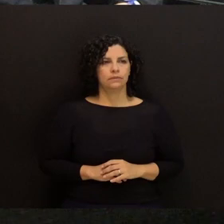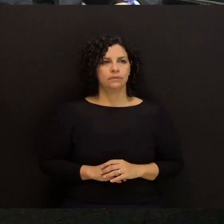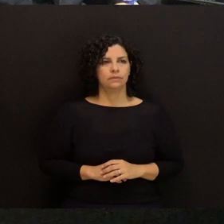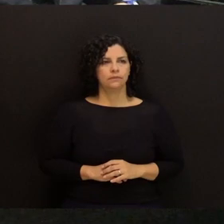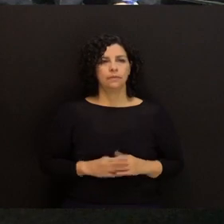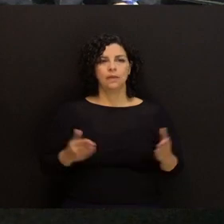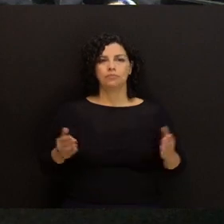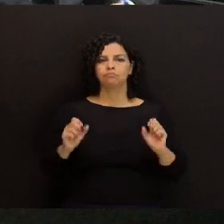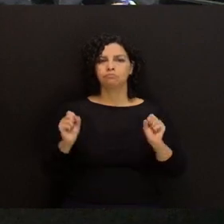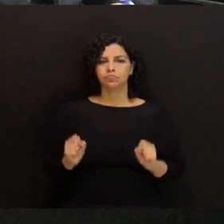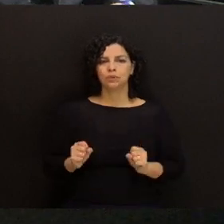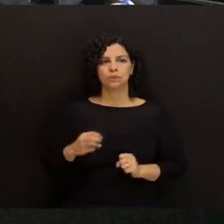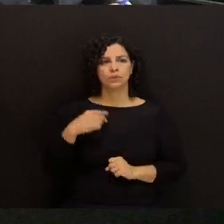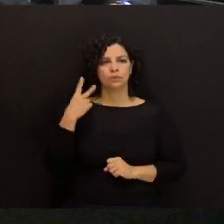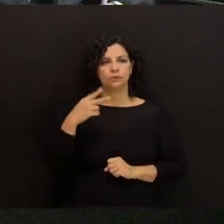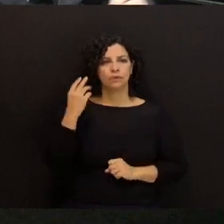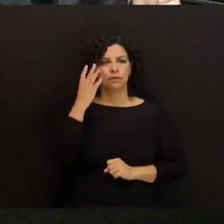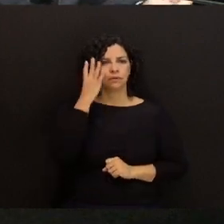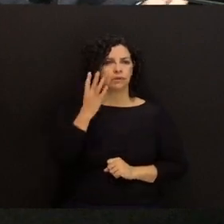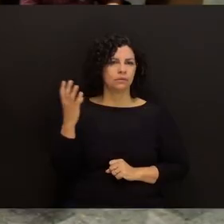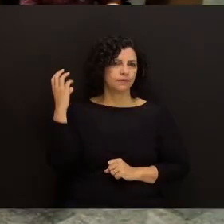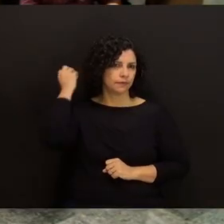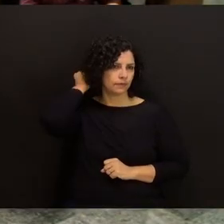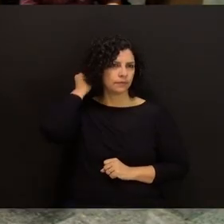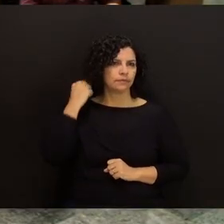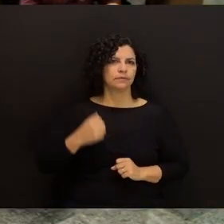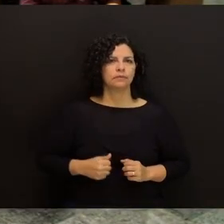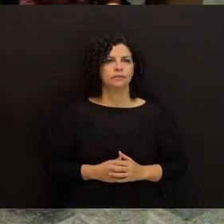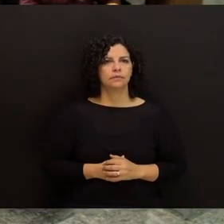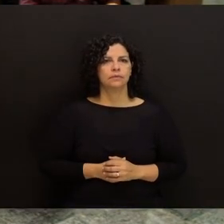conselho da palavra ao Vereador Wilson cabelo